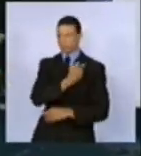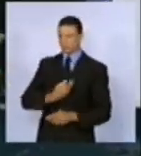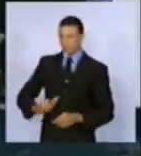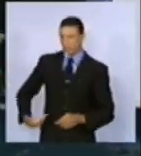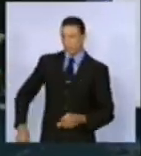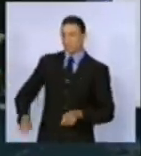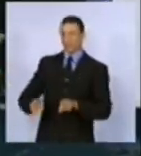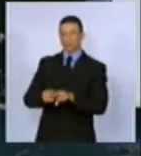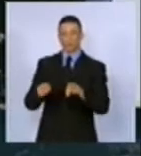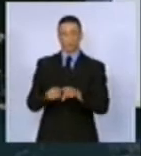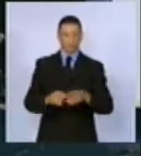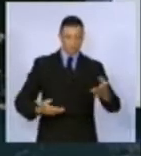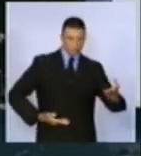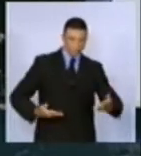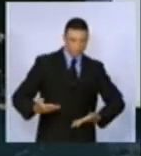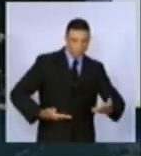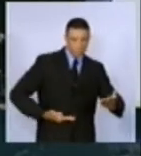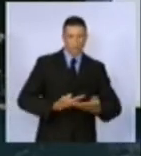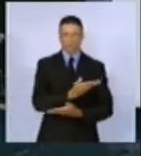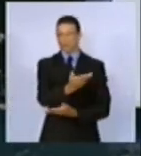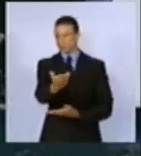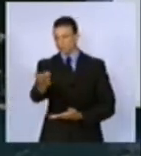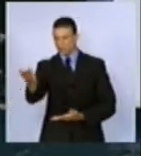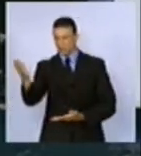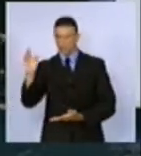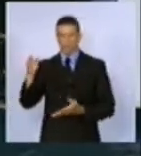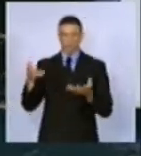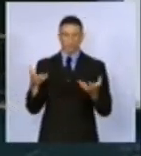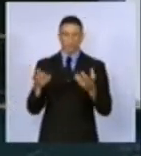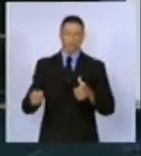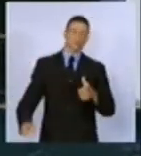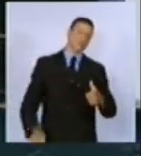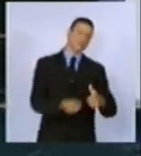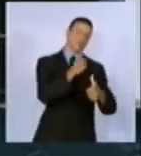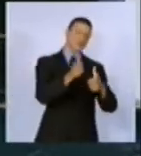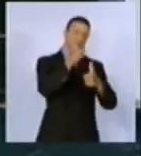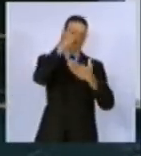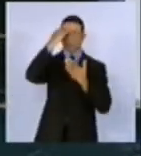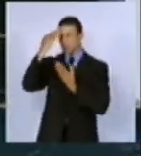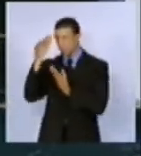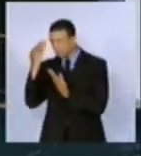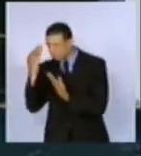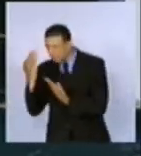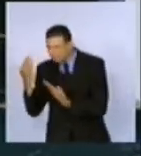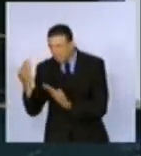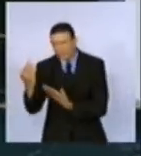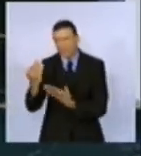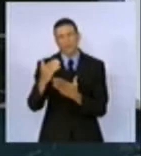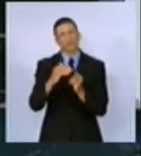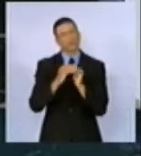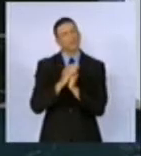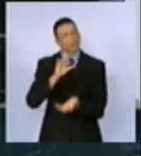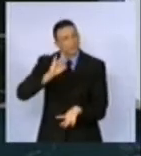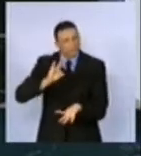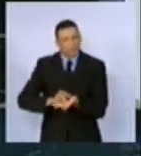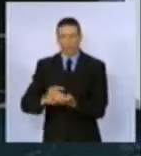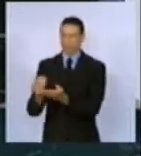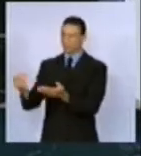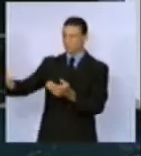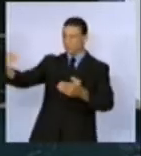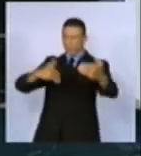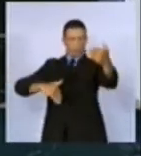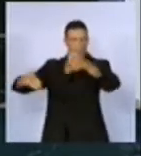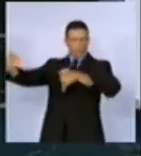pouco seus funcionários presentes eu que em primeiro lugar queria agradecer muito x uma presença de todos foi muito